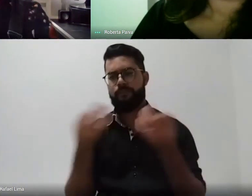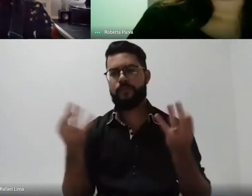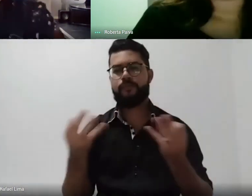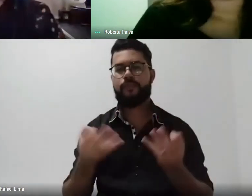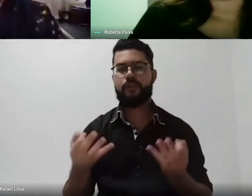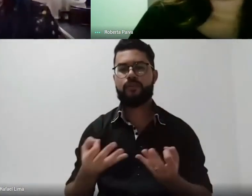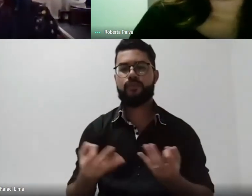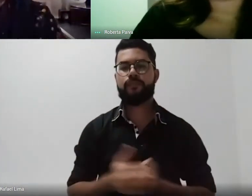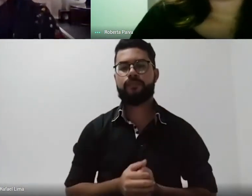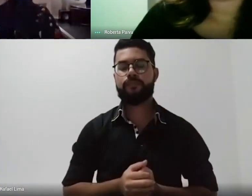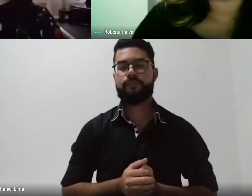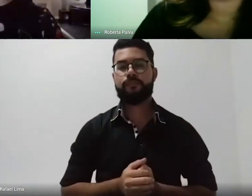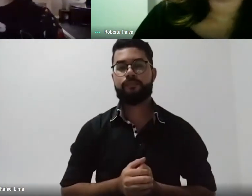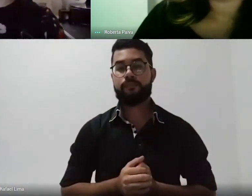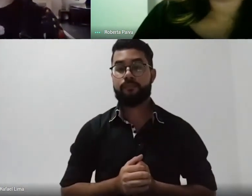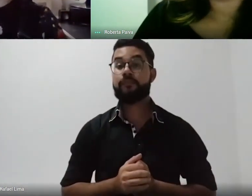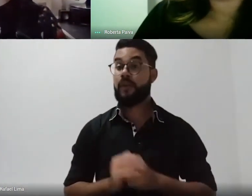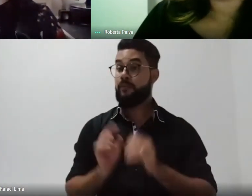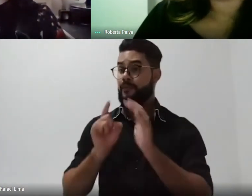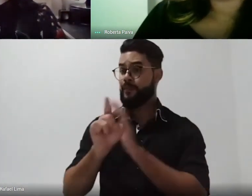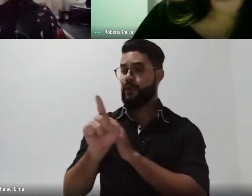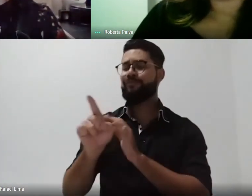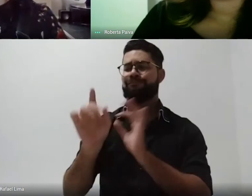A pergunta foi ótima, porque